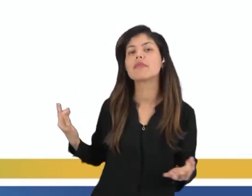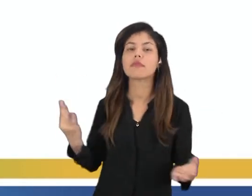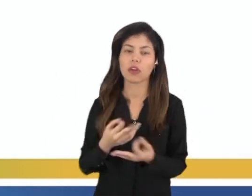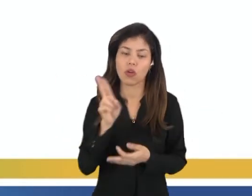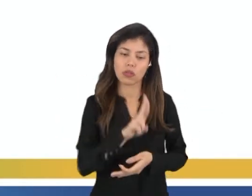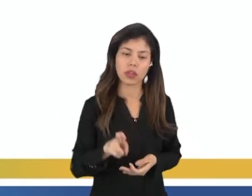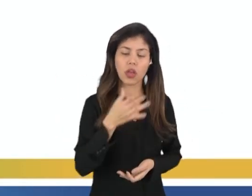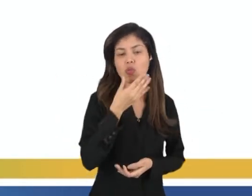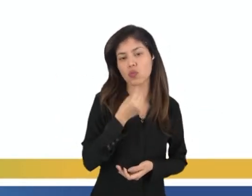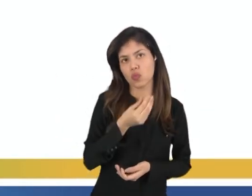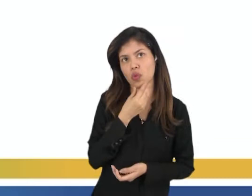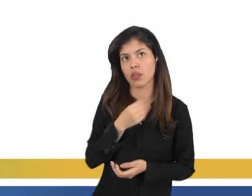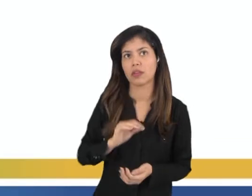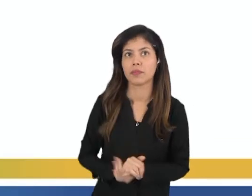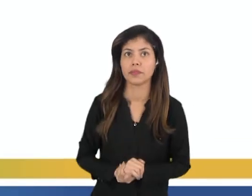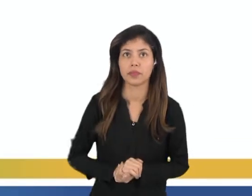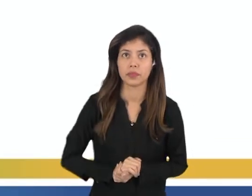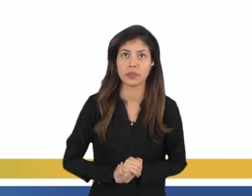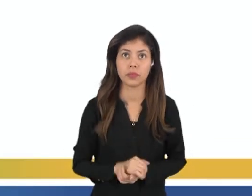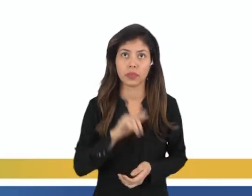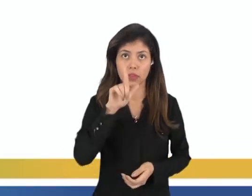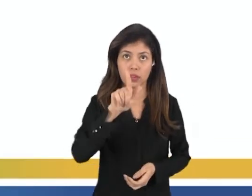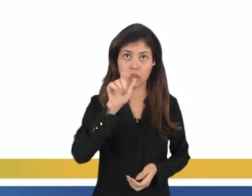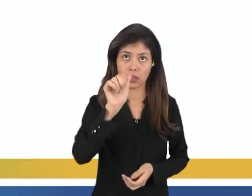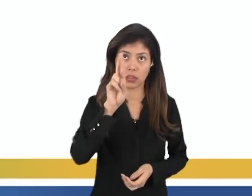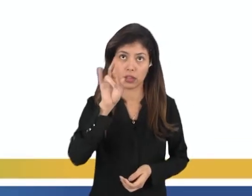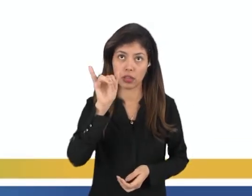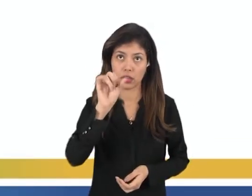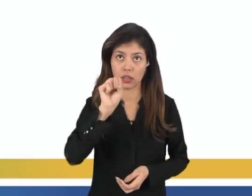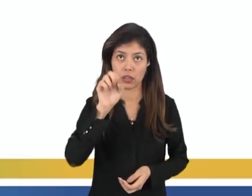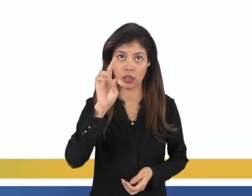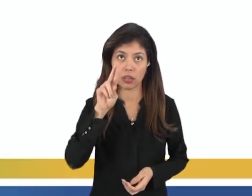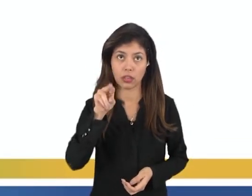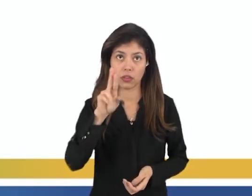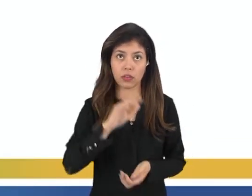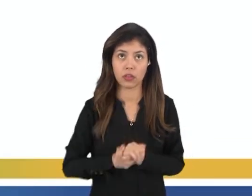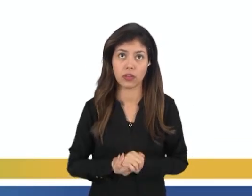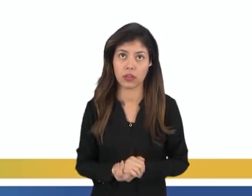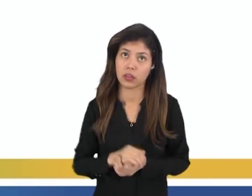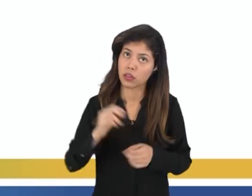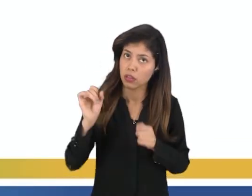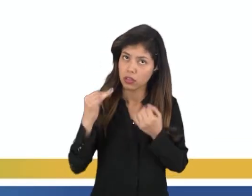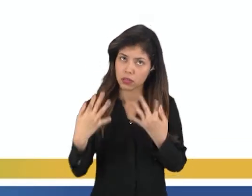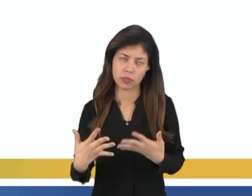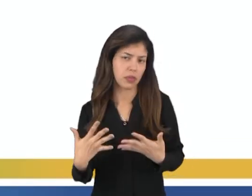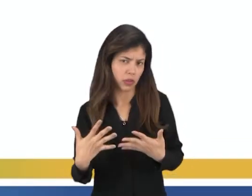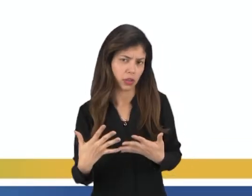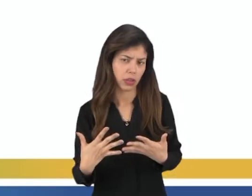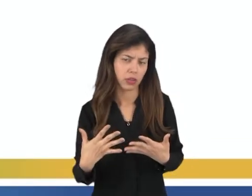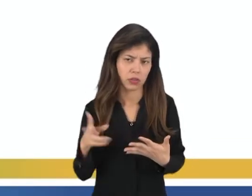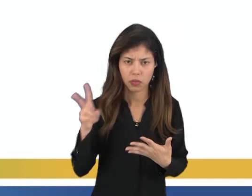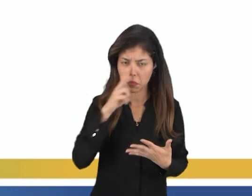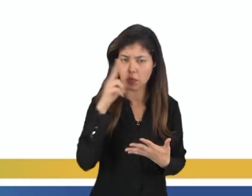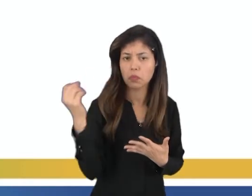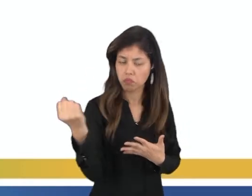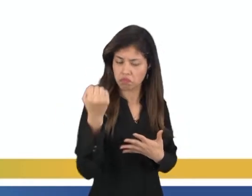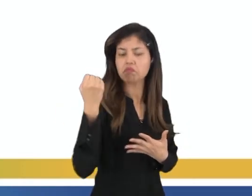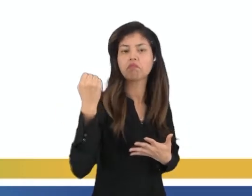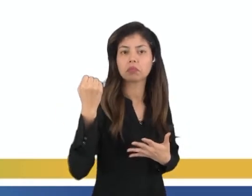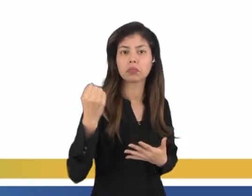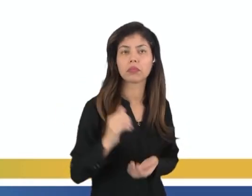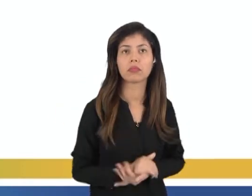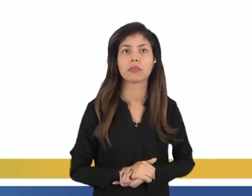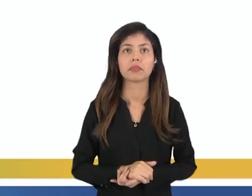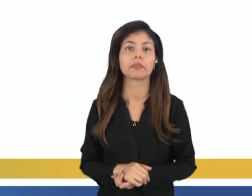usado no masculino, o personagem é chamado de Geritsu, ou Martsu, que costuma ser extraordinariamente